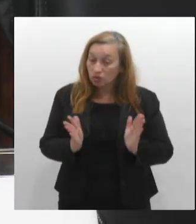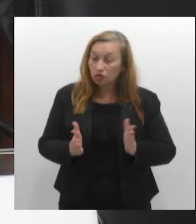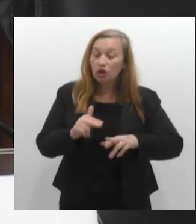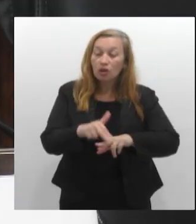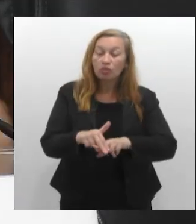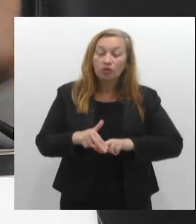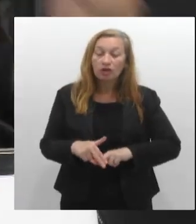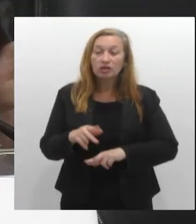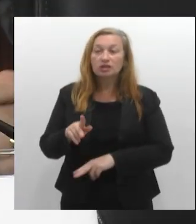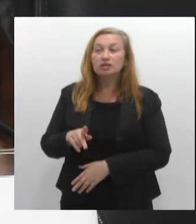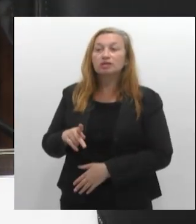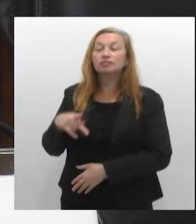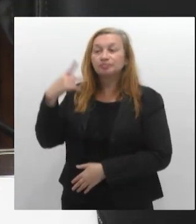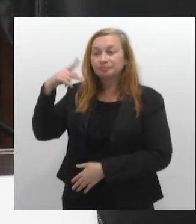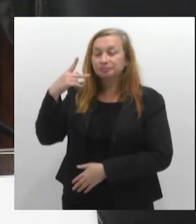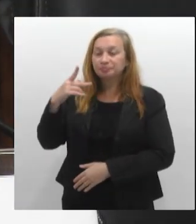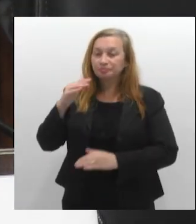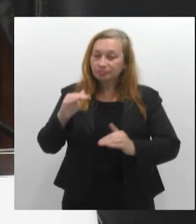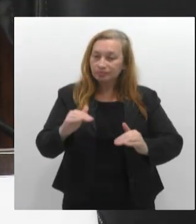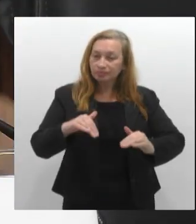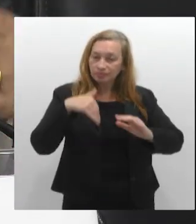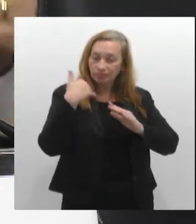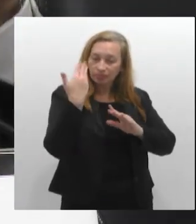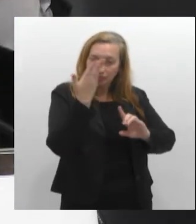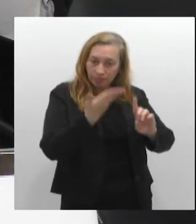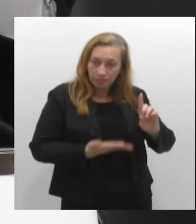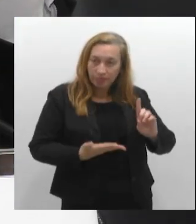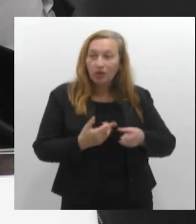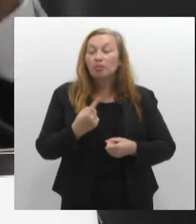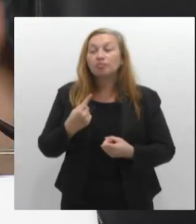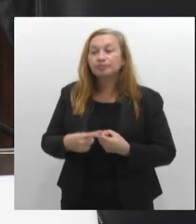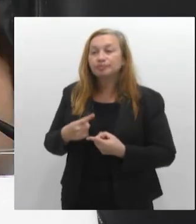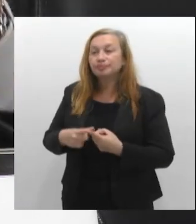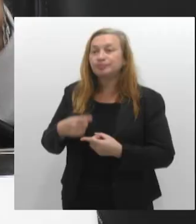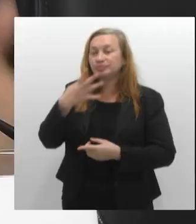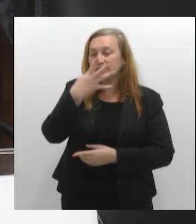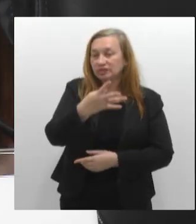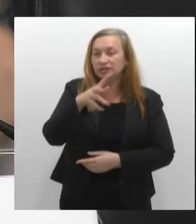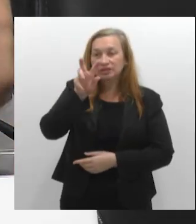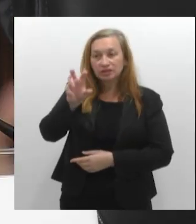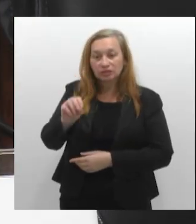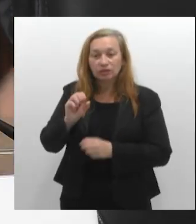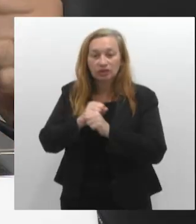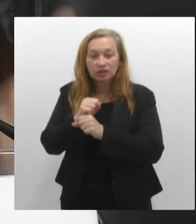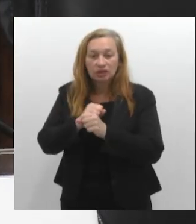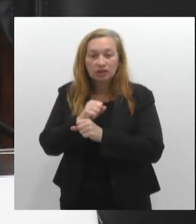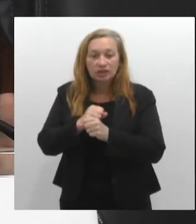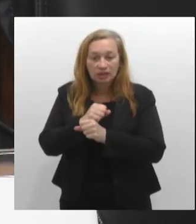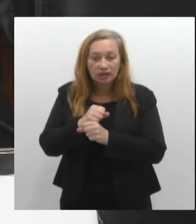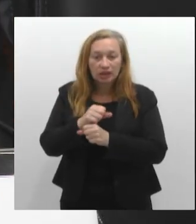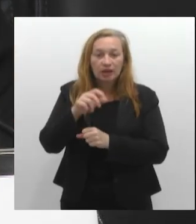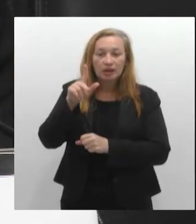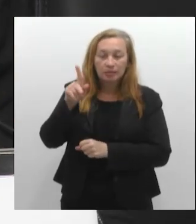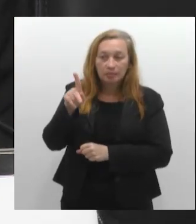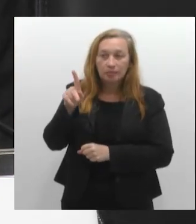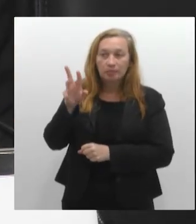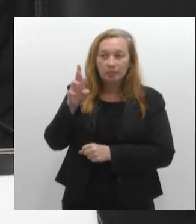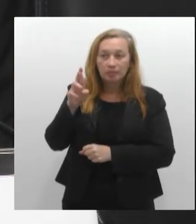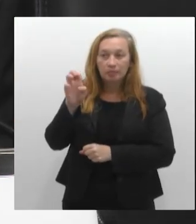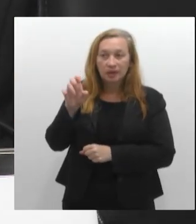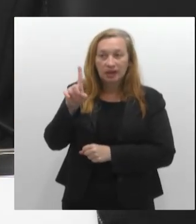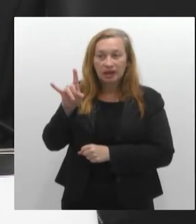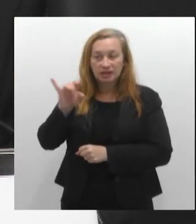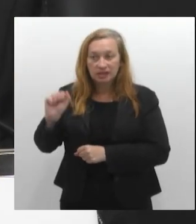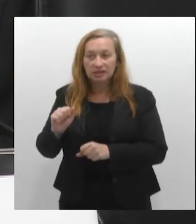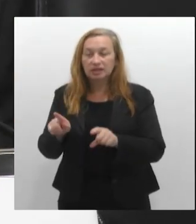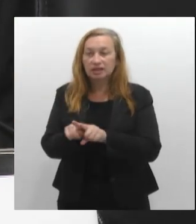que o parlamento os reverencia, porque os 450 anos da prelazia e os 350 anos da